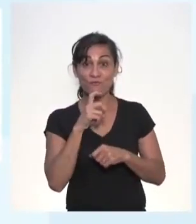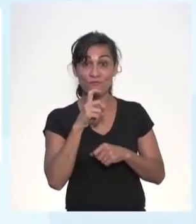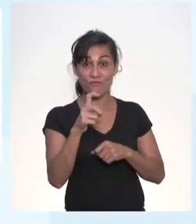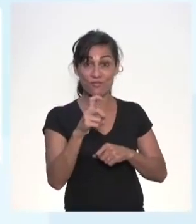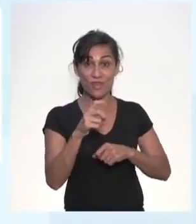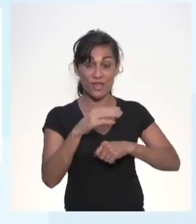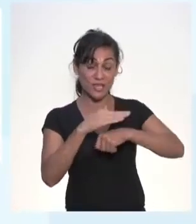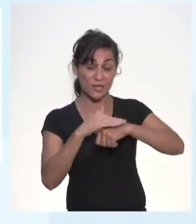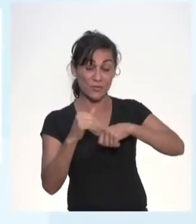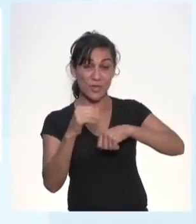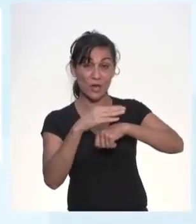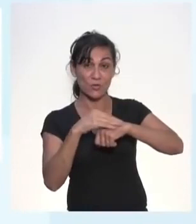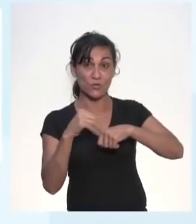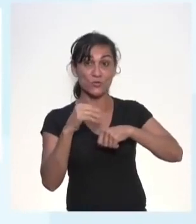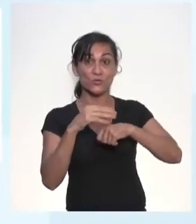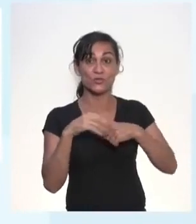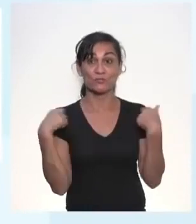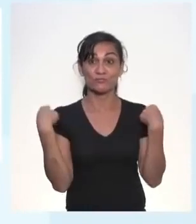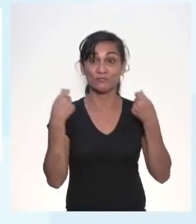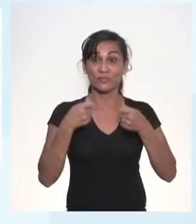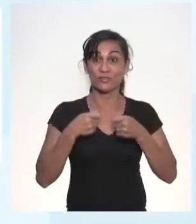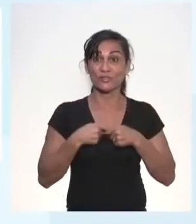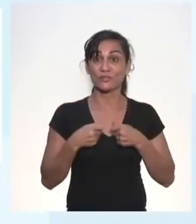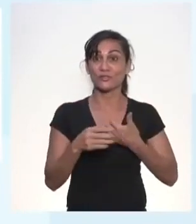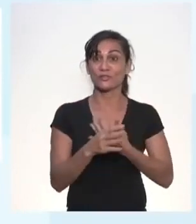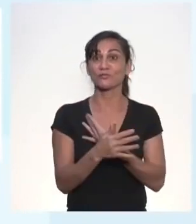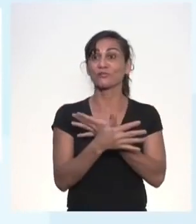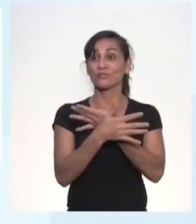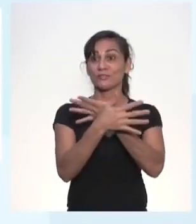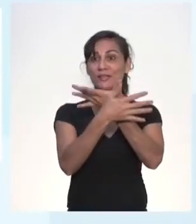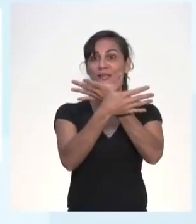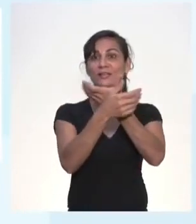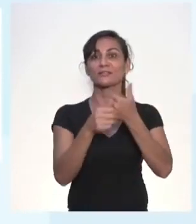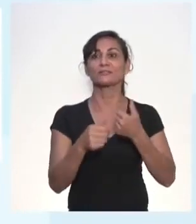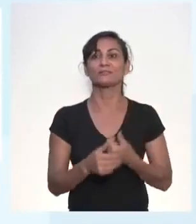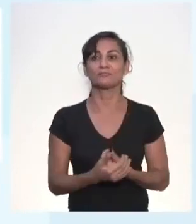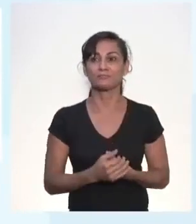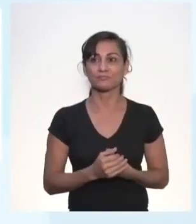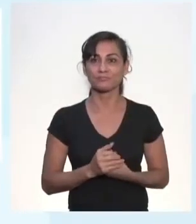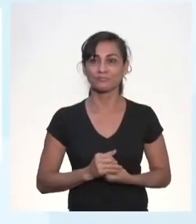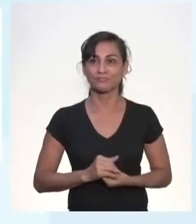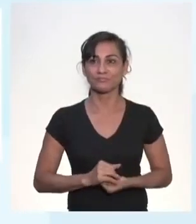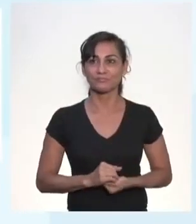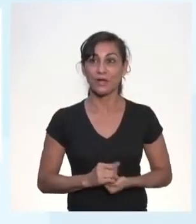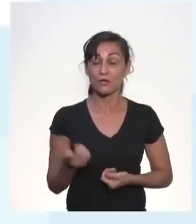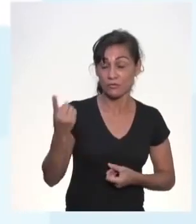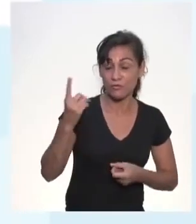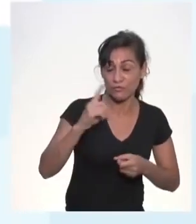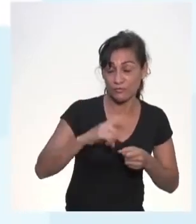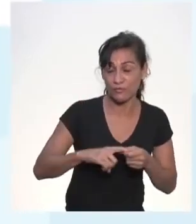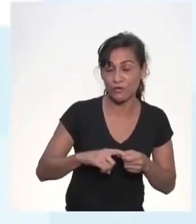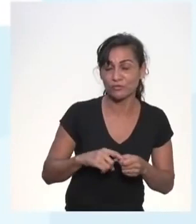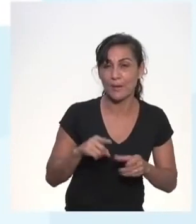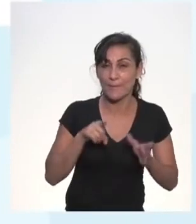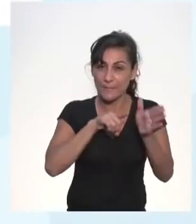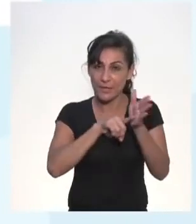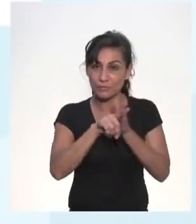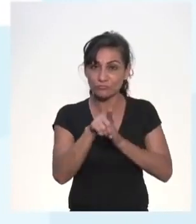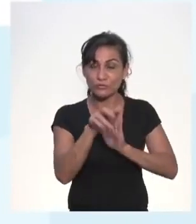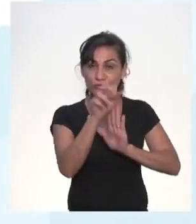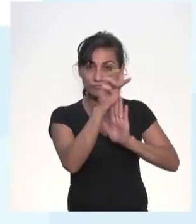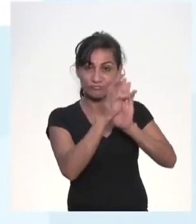a terra com as primeiras águas. Muito bem, temos aí o texto 1. Eu vou voltar já para a pergunta, mas vou passar para vocês na tela mesmo o